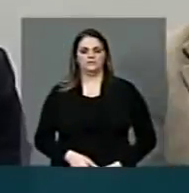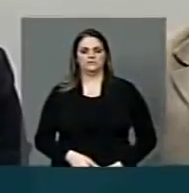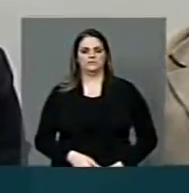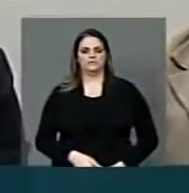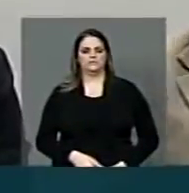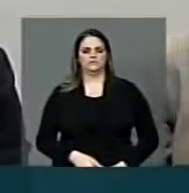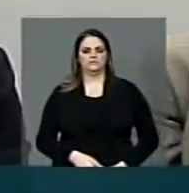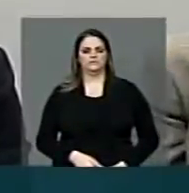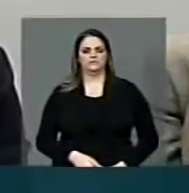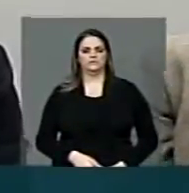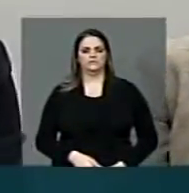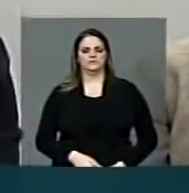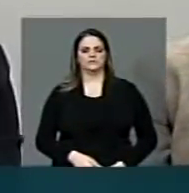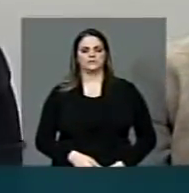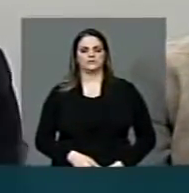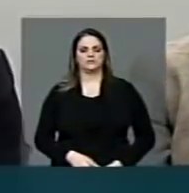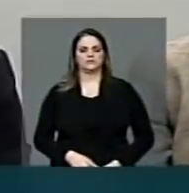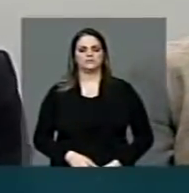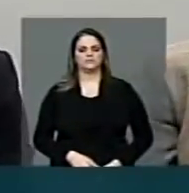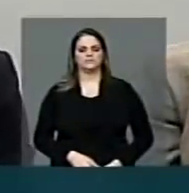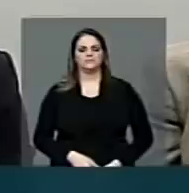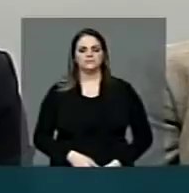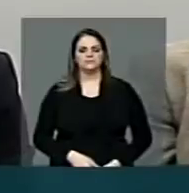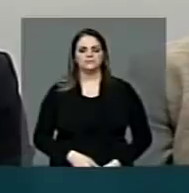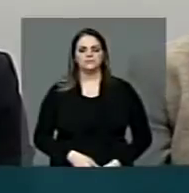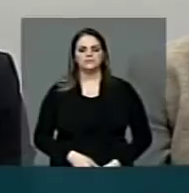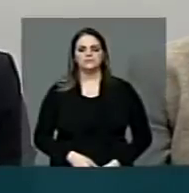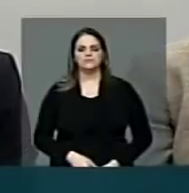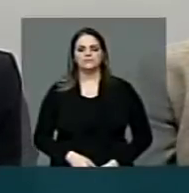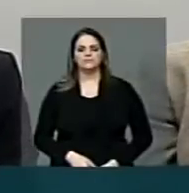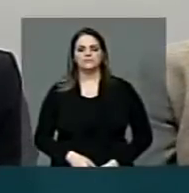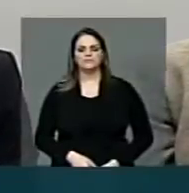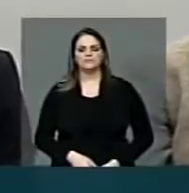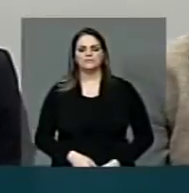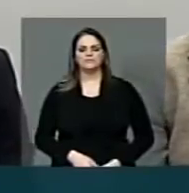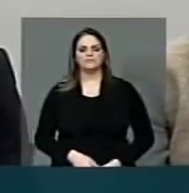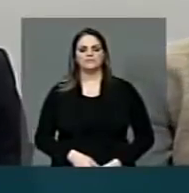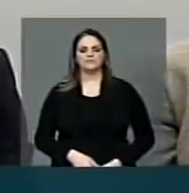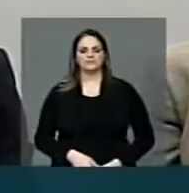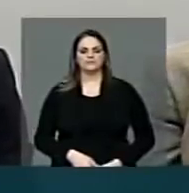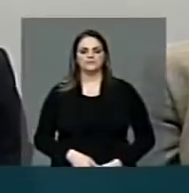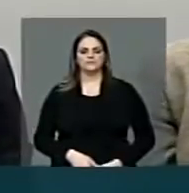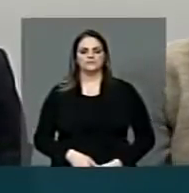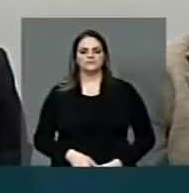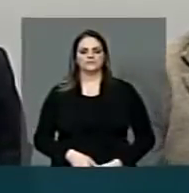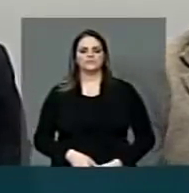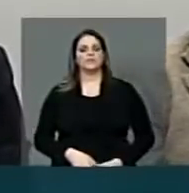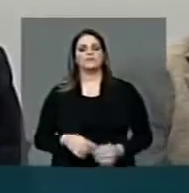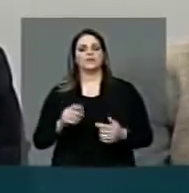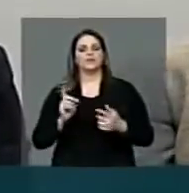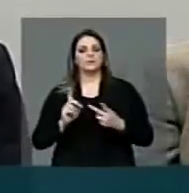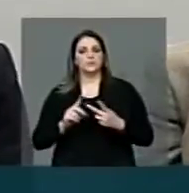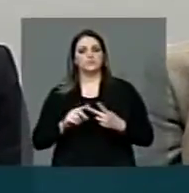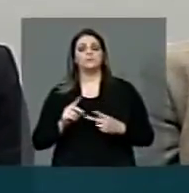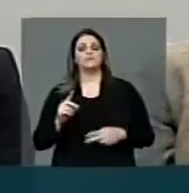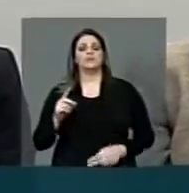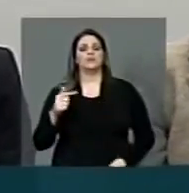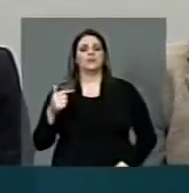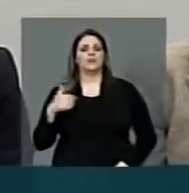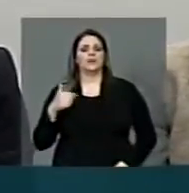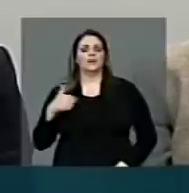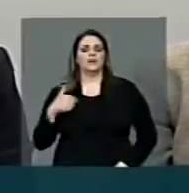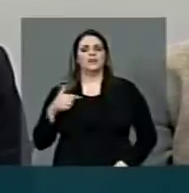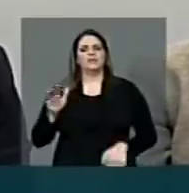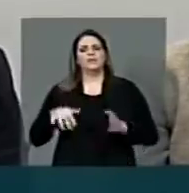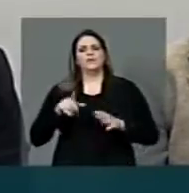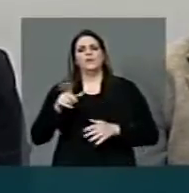só por livre e espontânea vontade. Esse é um aspecto. Segundo, eu não sou... muita gente